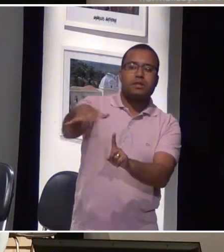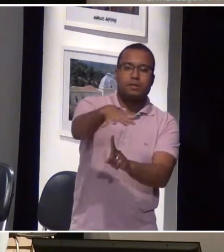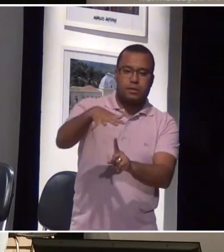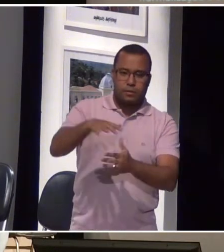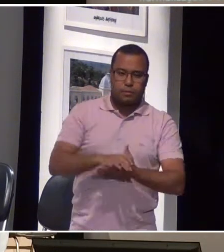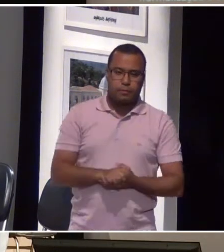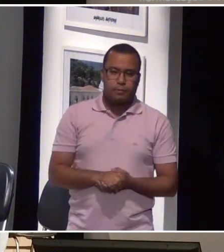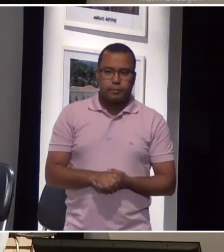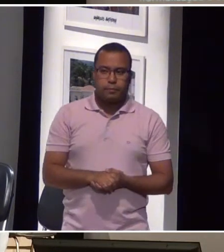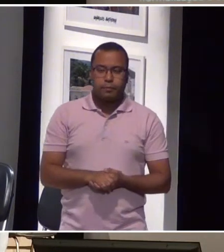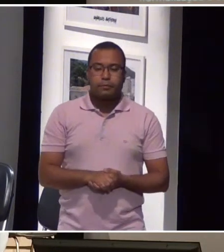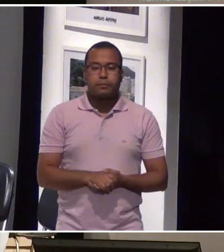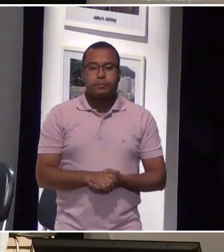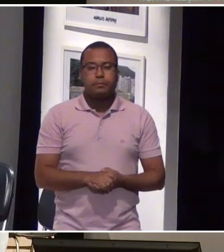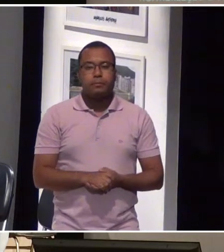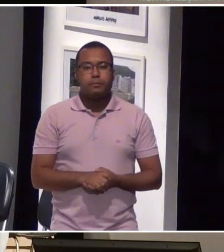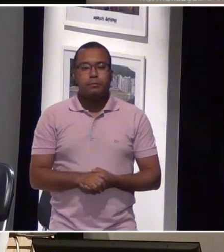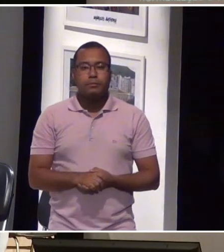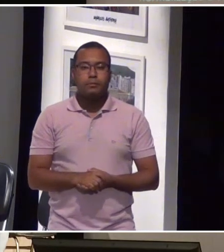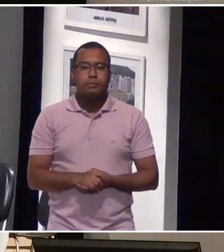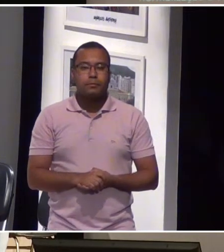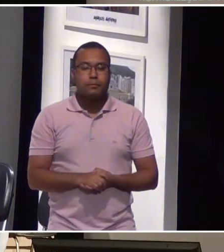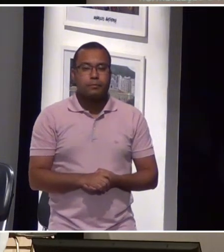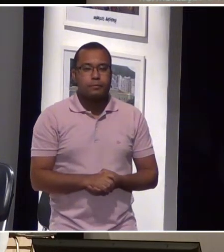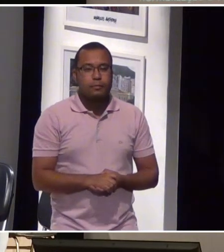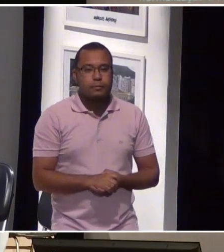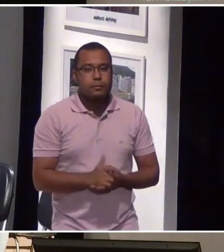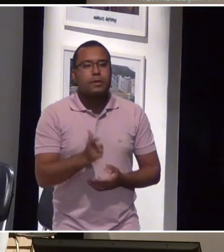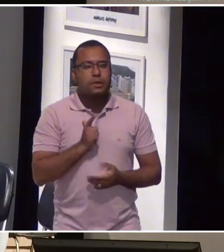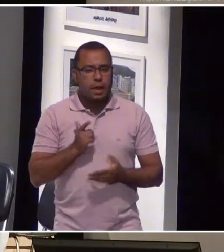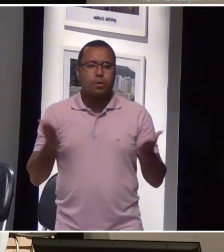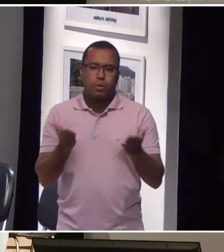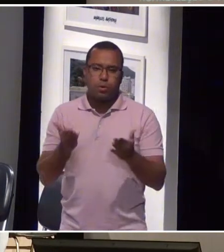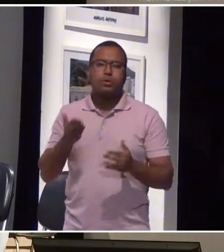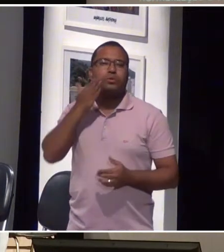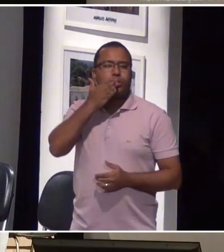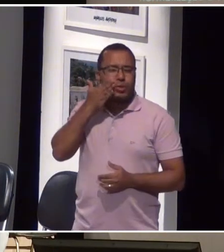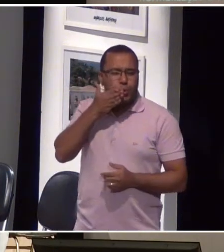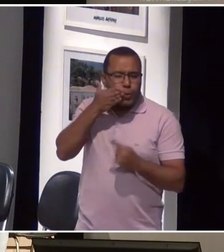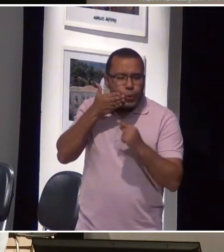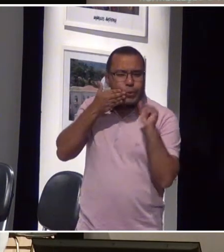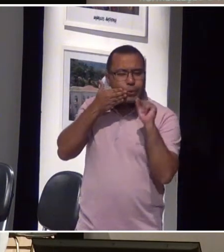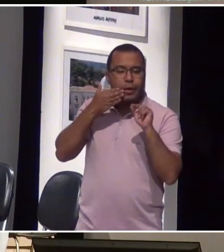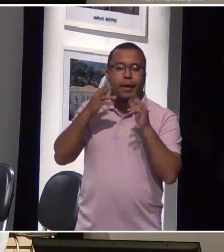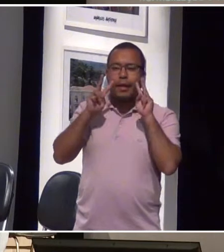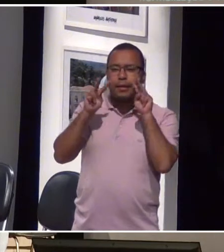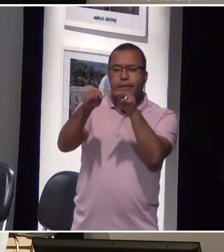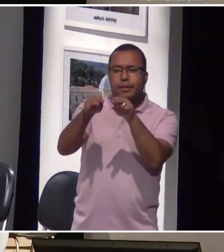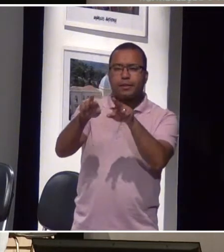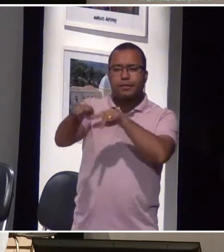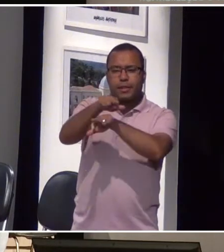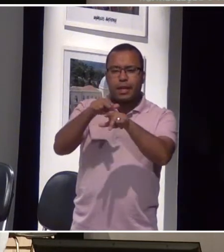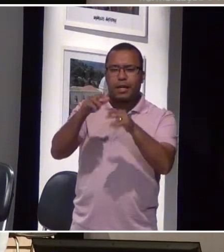pode ter, né? Bom, por mais que a gente tenha todo um discurso hoje de atenção à diversidade,